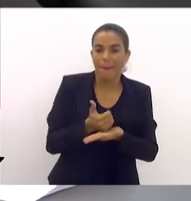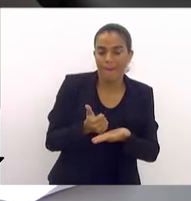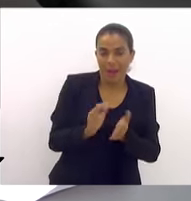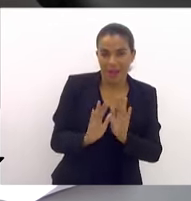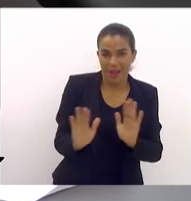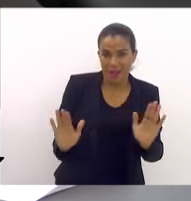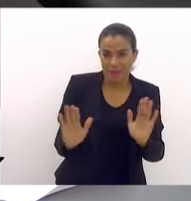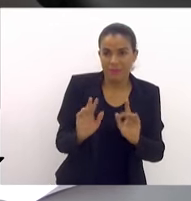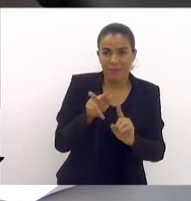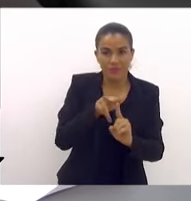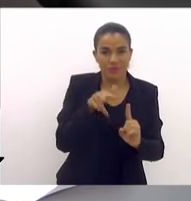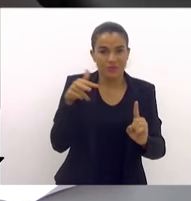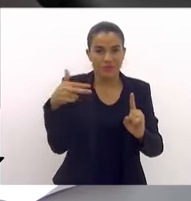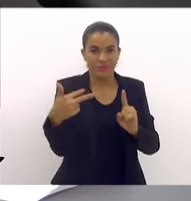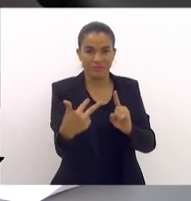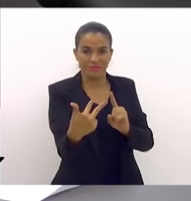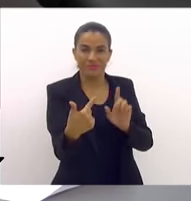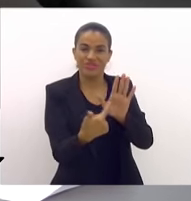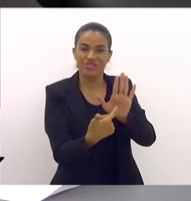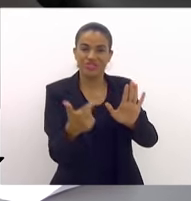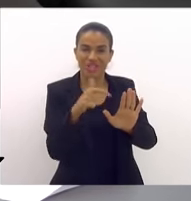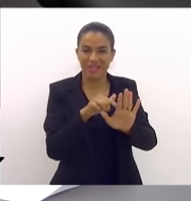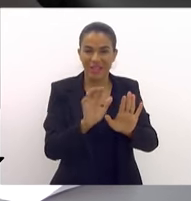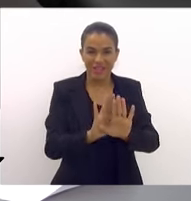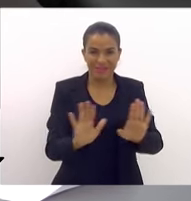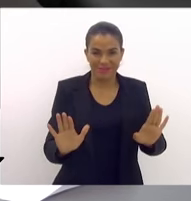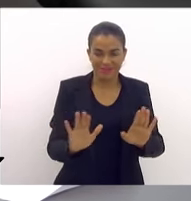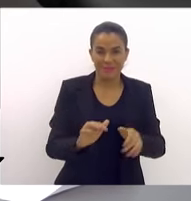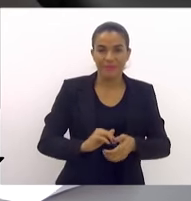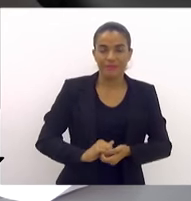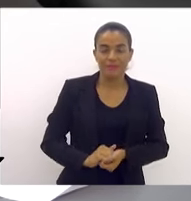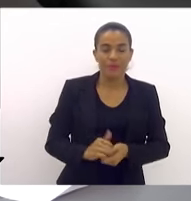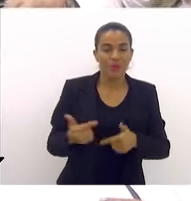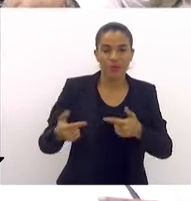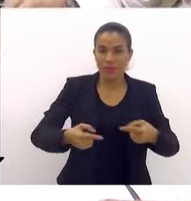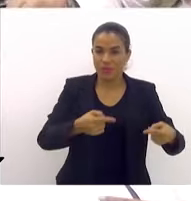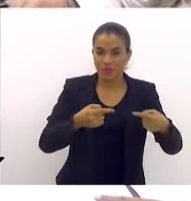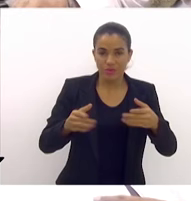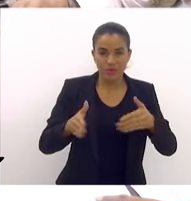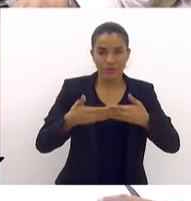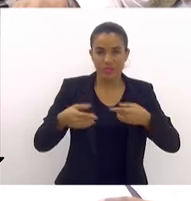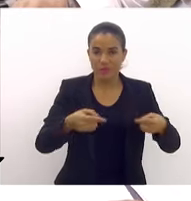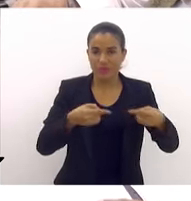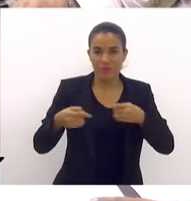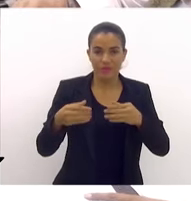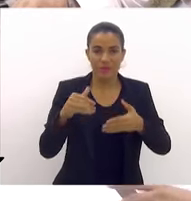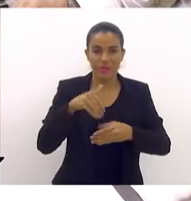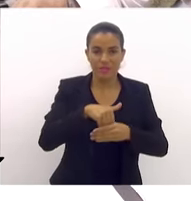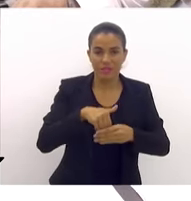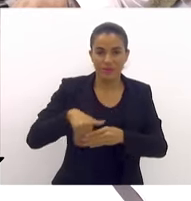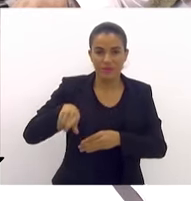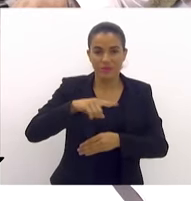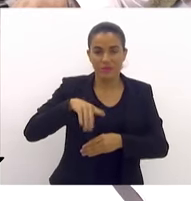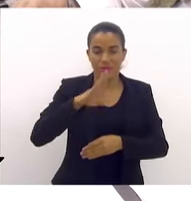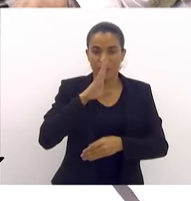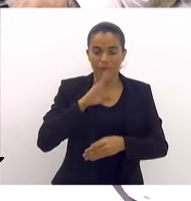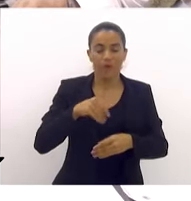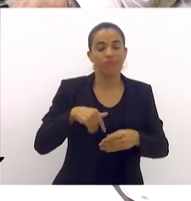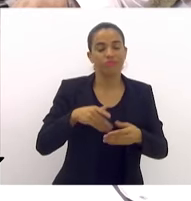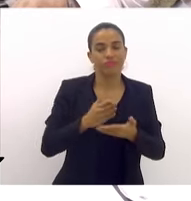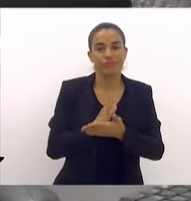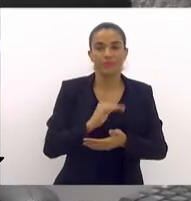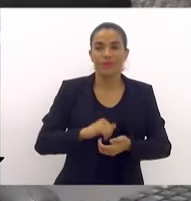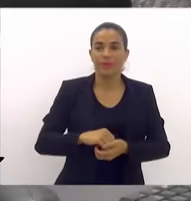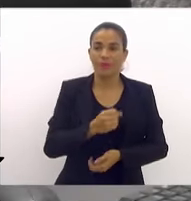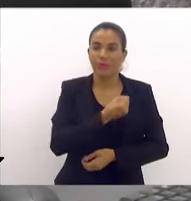do seu ponto de vista, só genérico. Né? Perfeito. Não havendo quem queira discutir, encerrada a discussão em votação, senhores que aprovam, permaneçam como estão, aprovado.